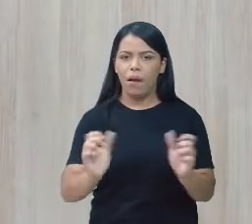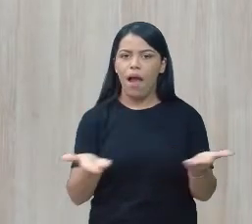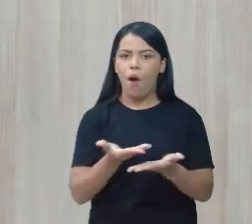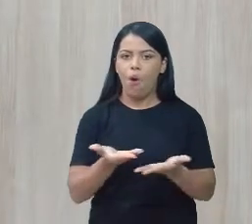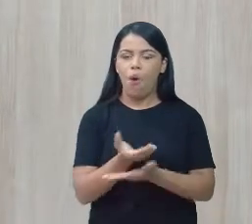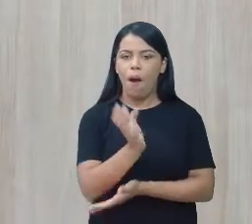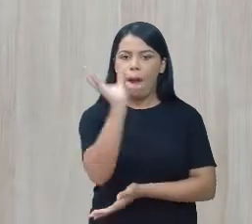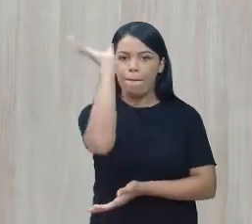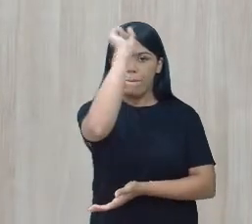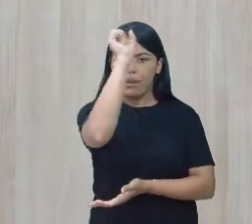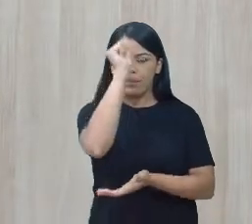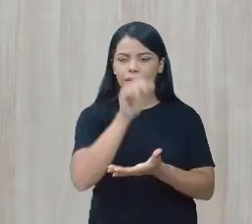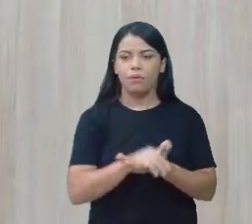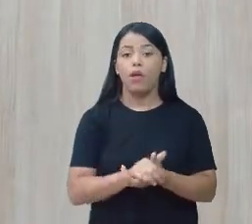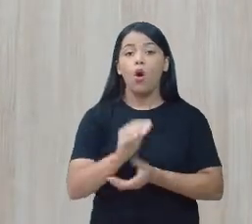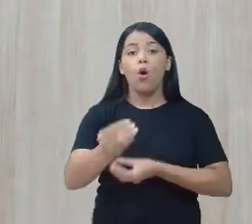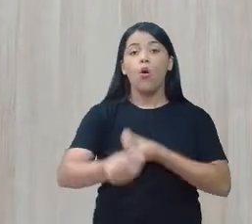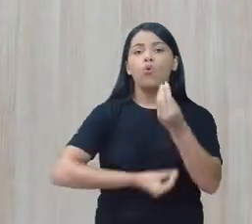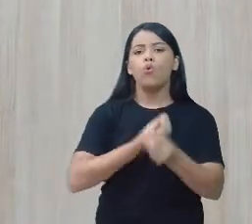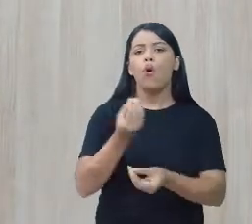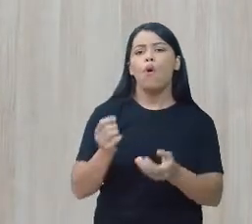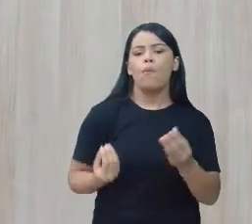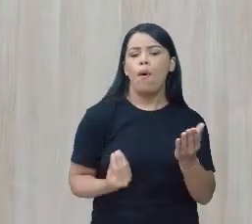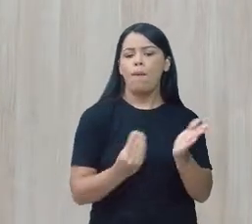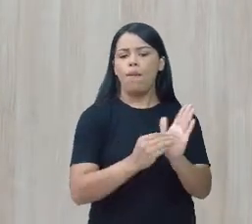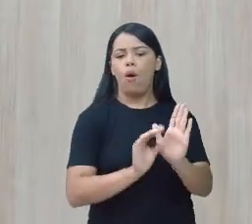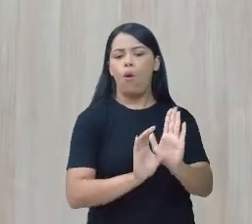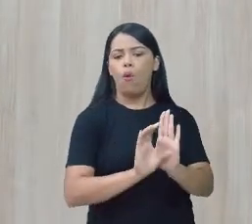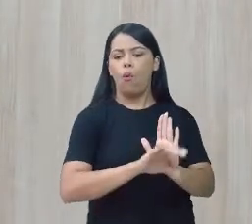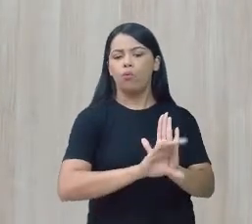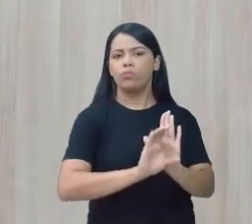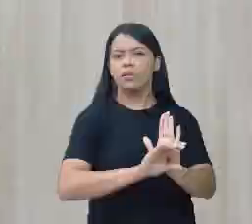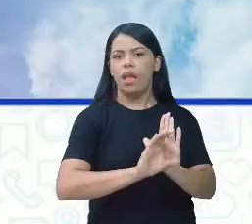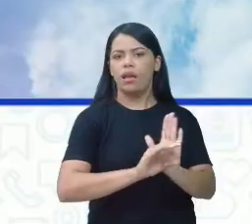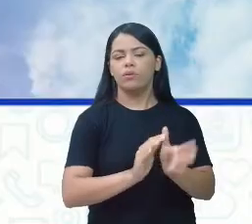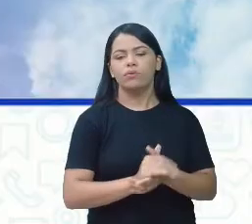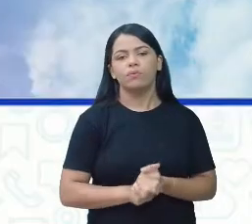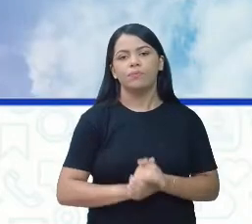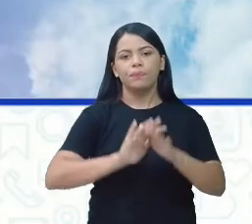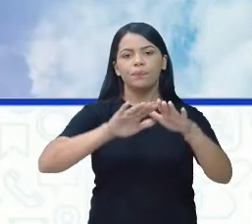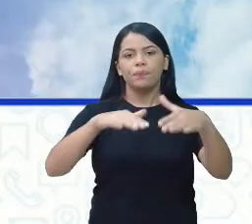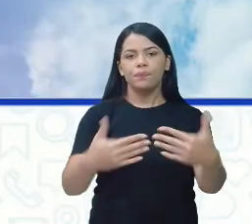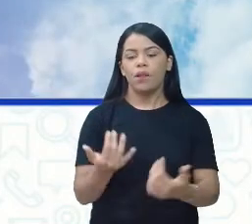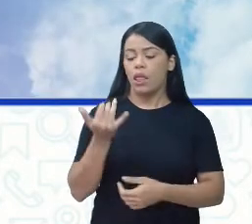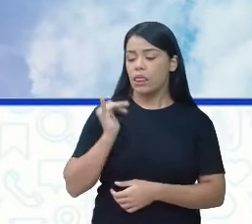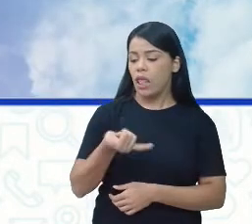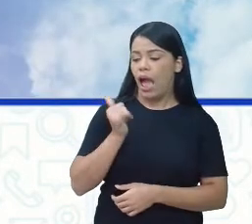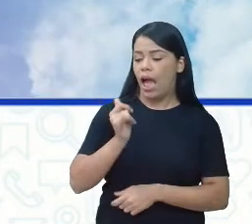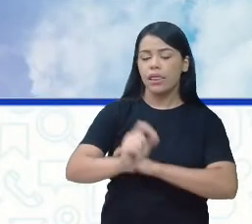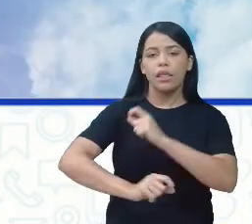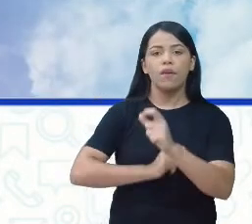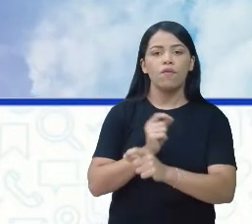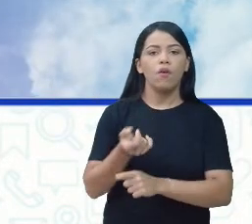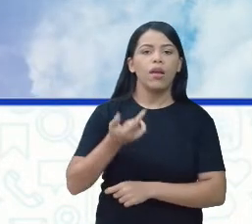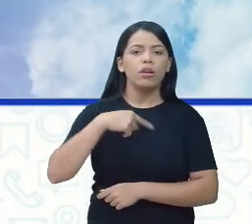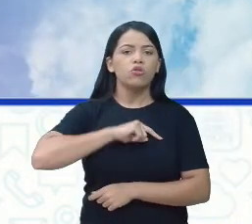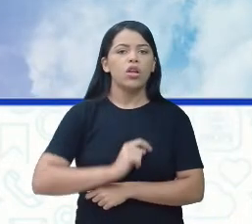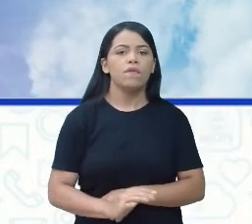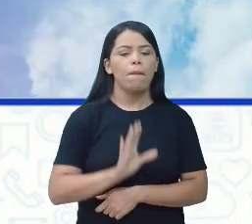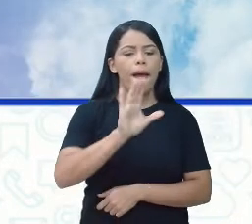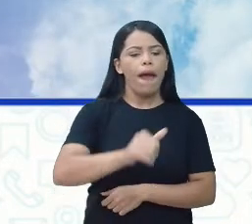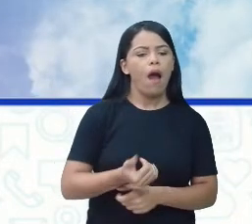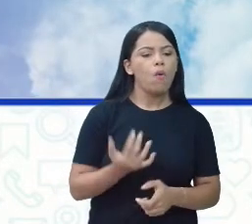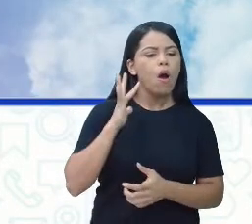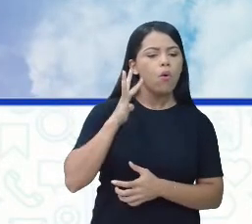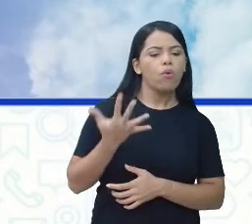hoje como é que eu conceituo esse gênero textual. A narrativa é o efeito de narrar acontecimentos